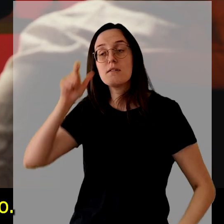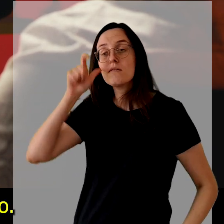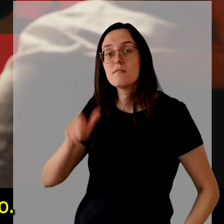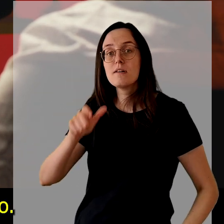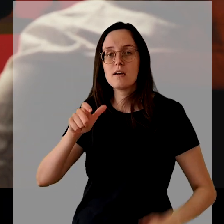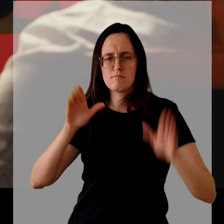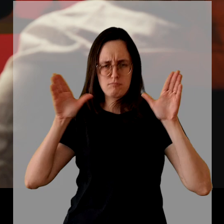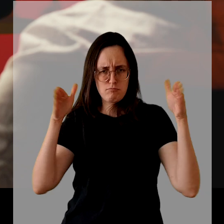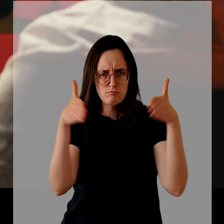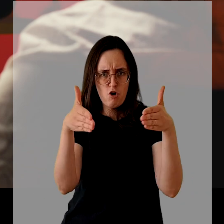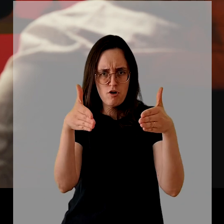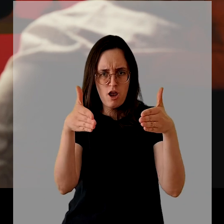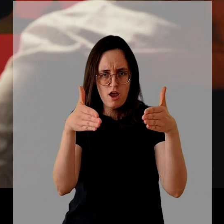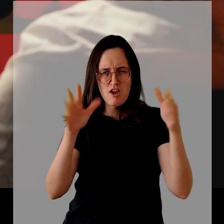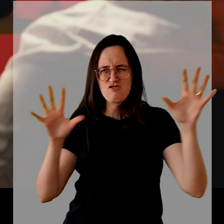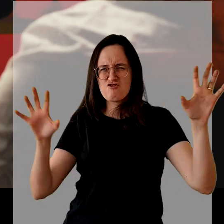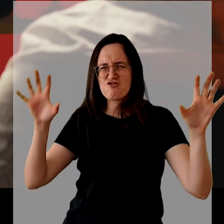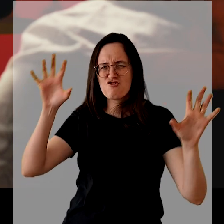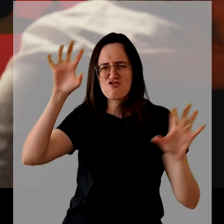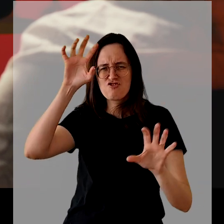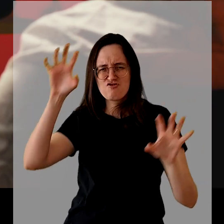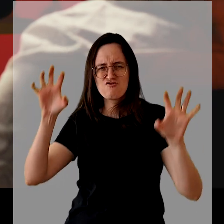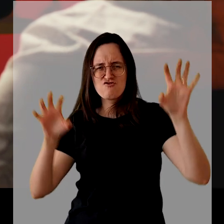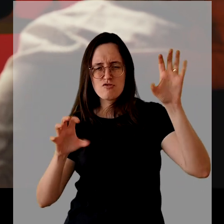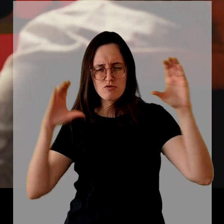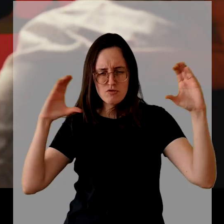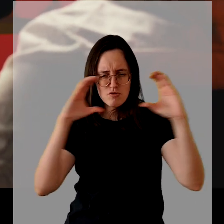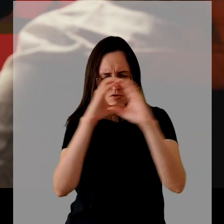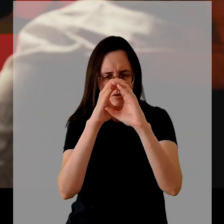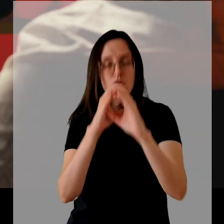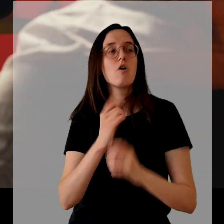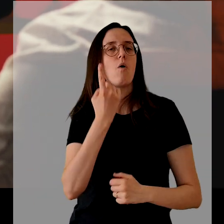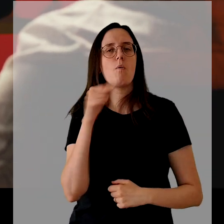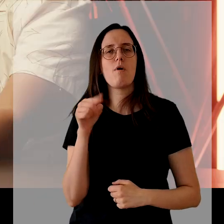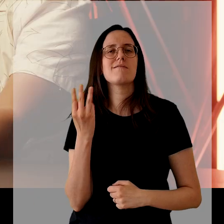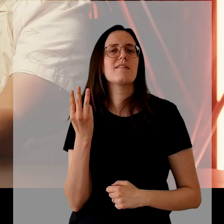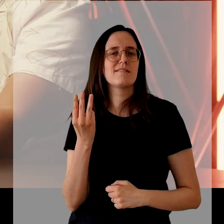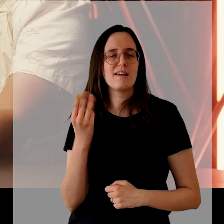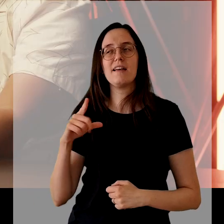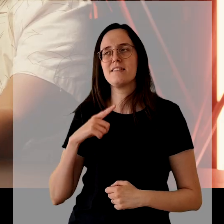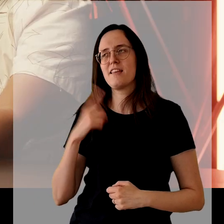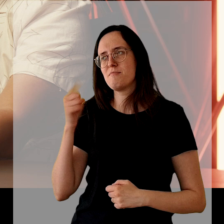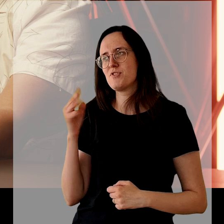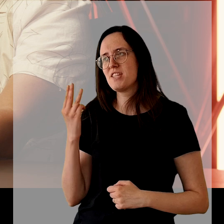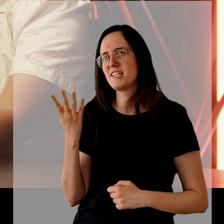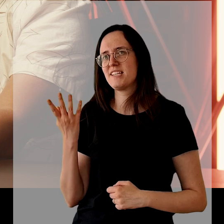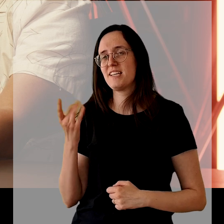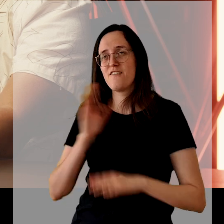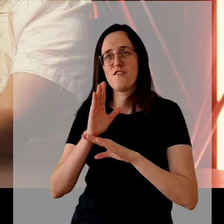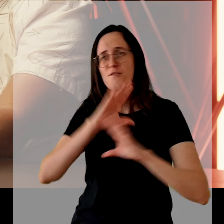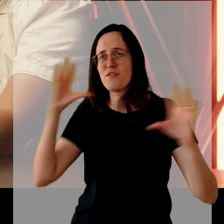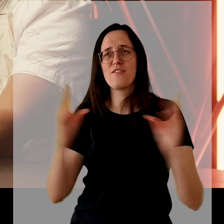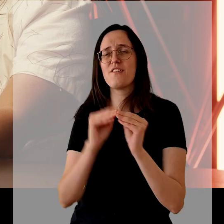que interessa em foco. Então, você estava com uma escolha. Abertura quanto ali de trabalho? 1.3, T1.3, né?